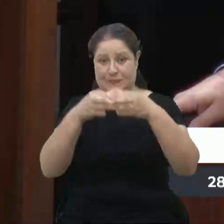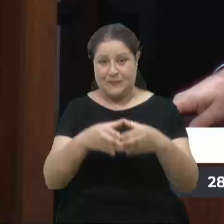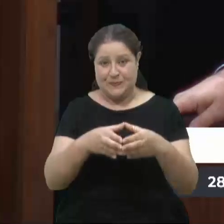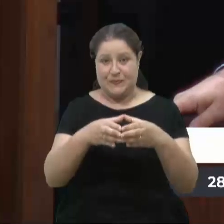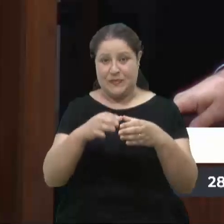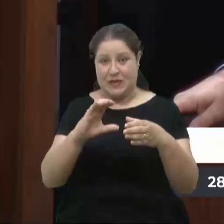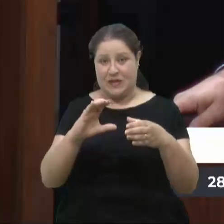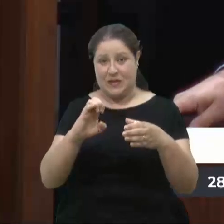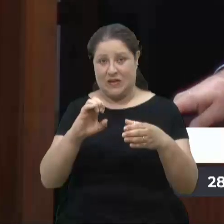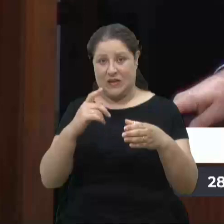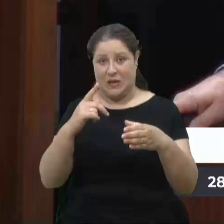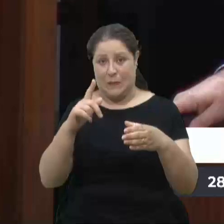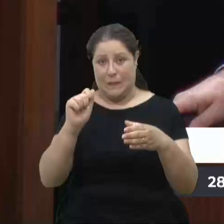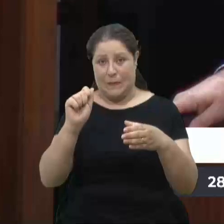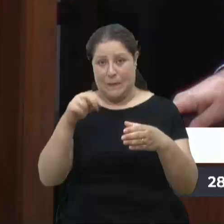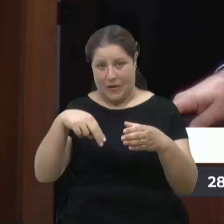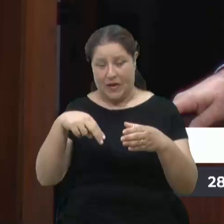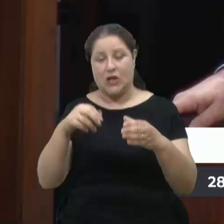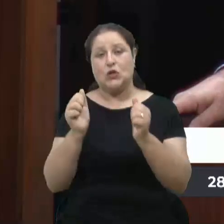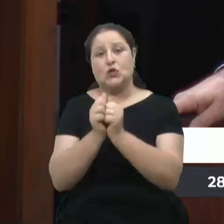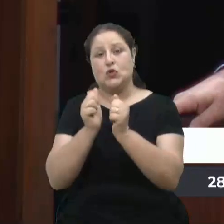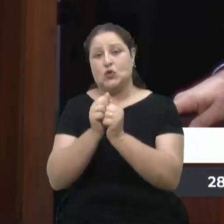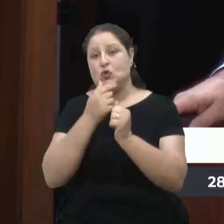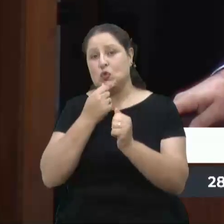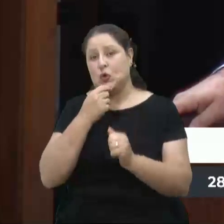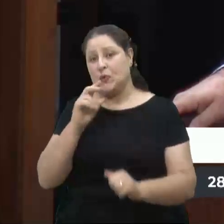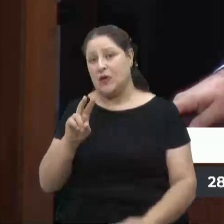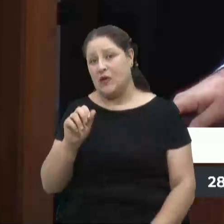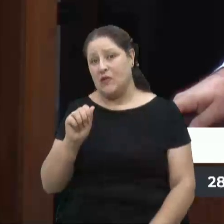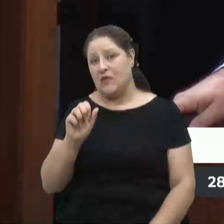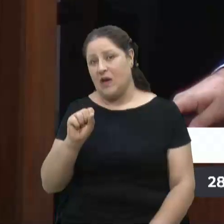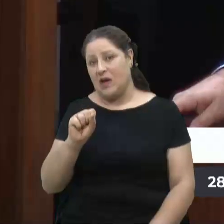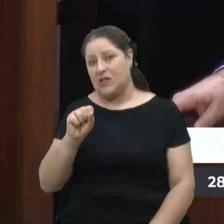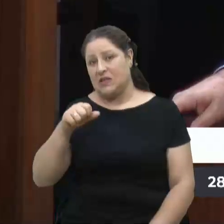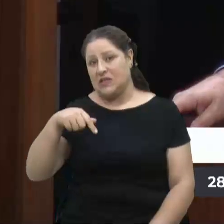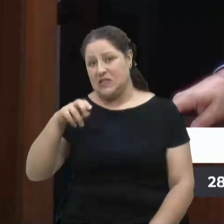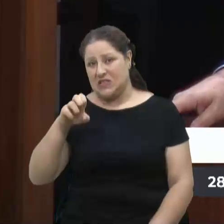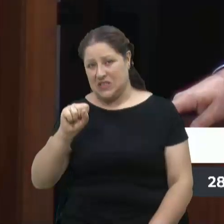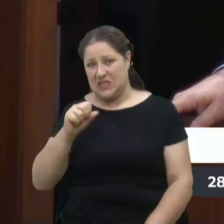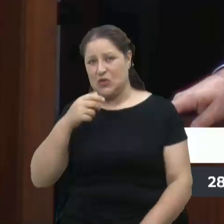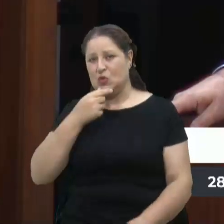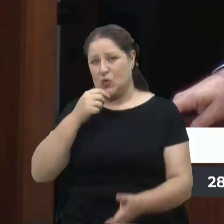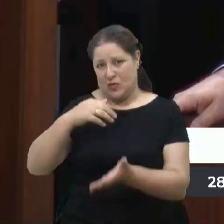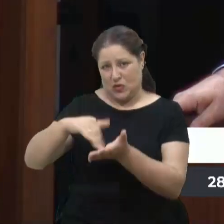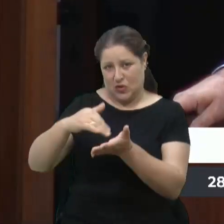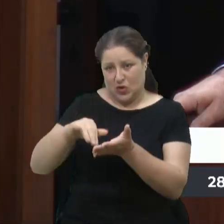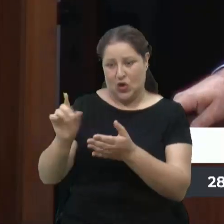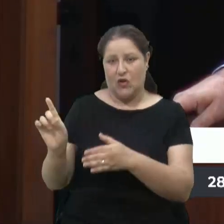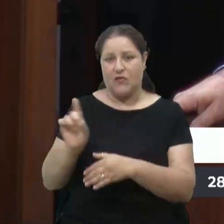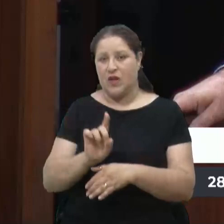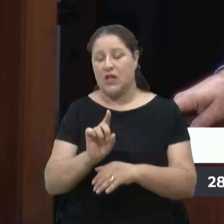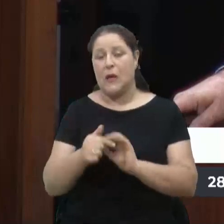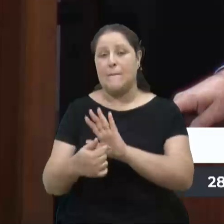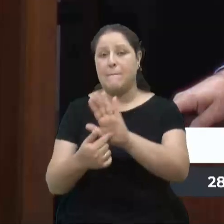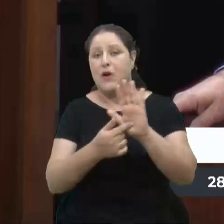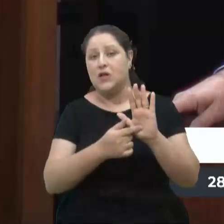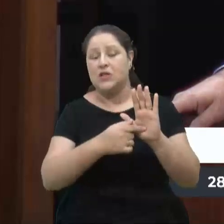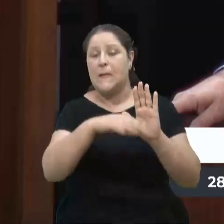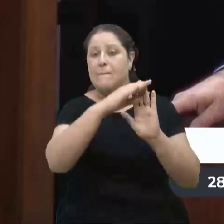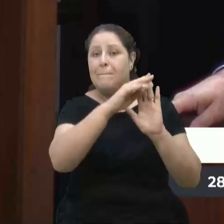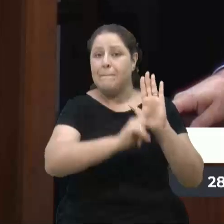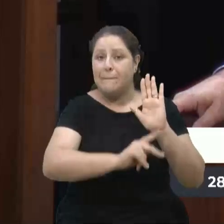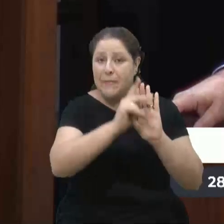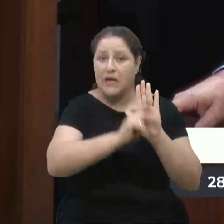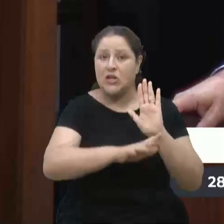o Vasques, e apresentaram esse Plano Geral de Ocupação. E eu retorno a